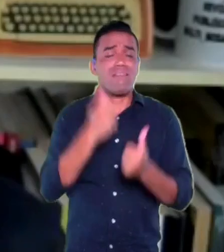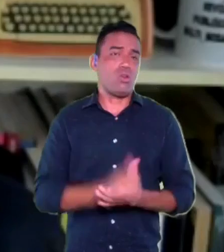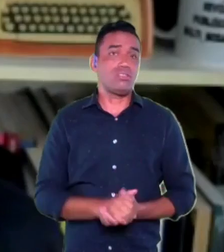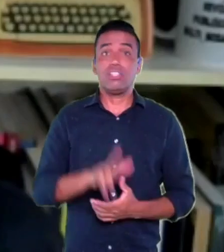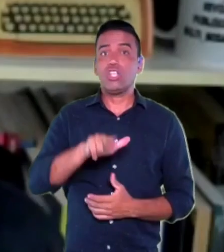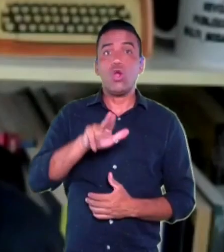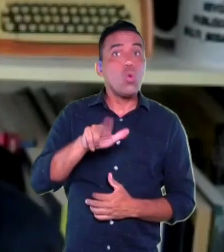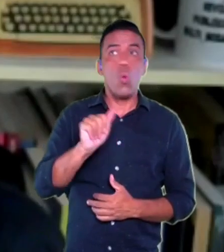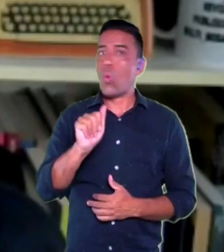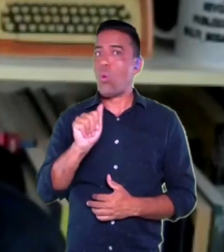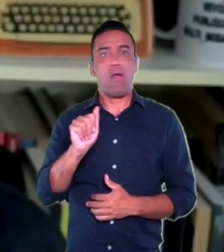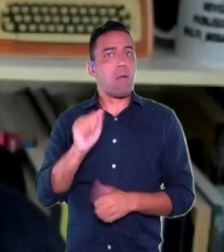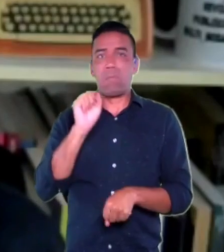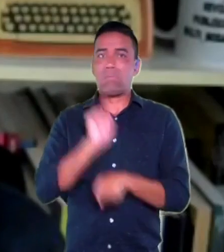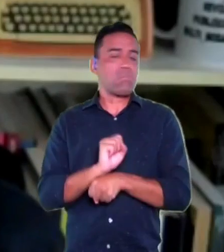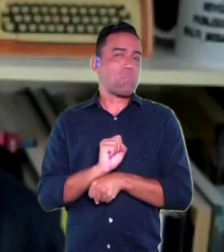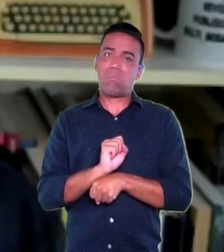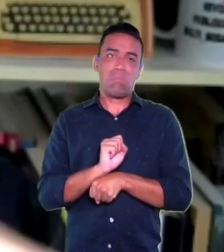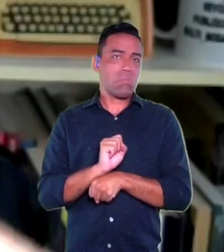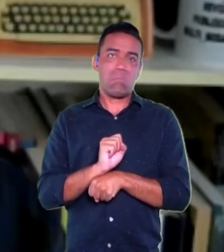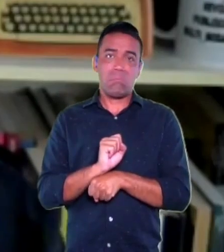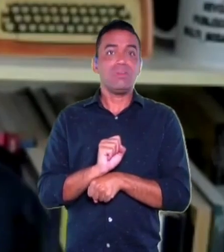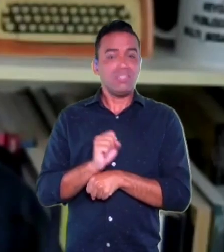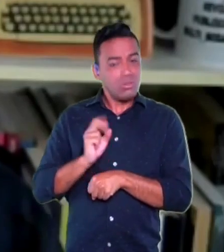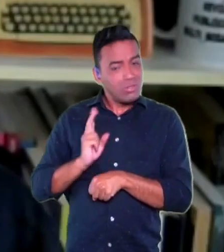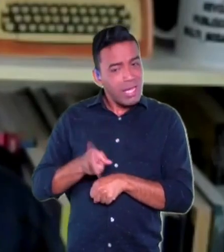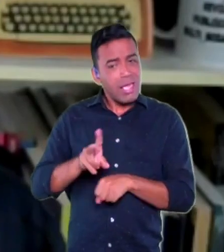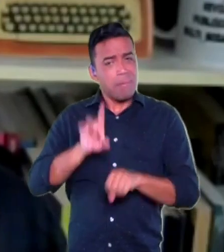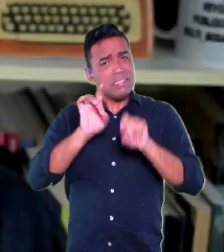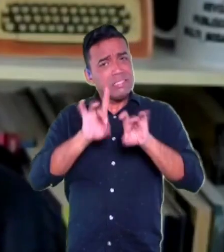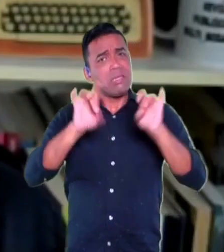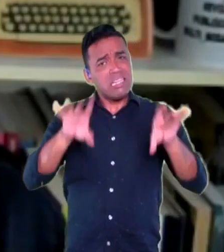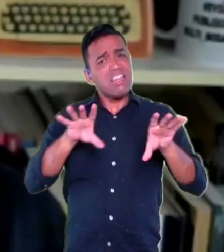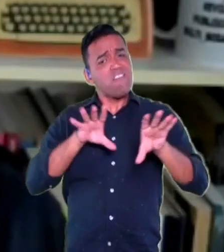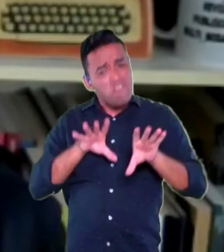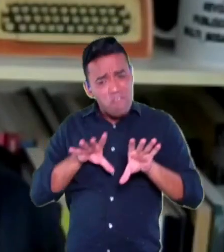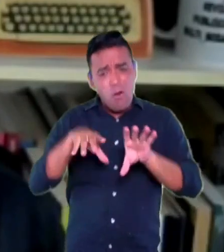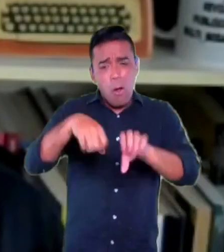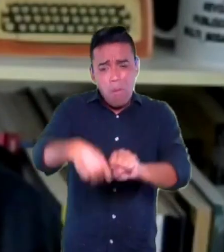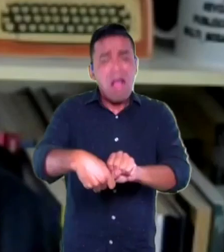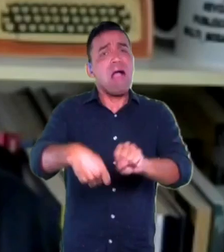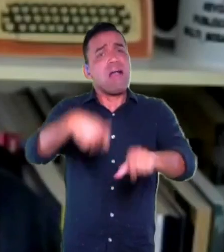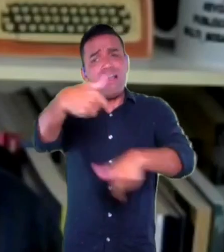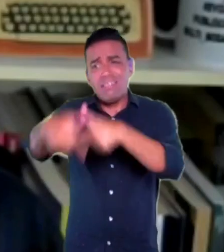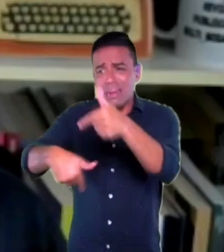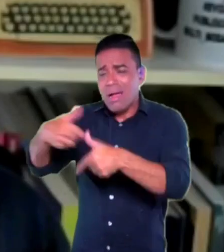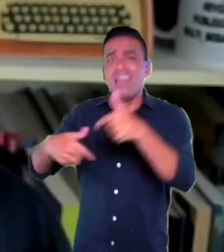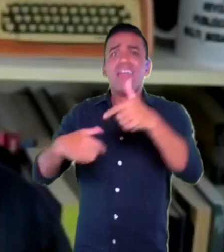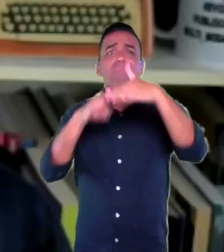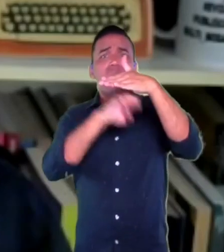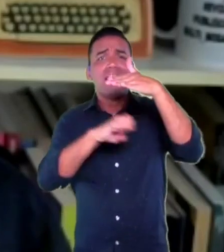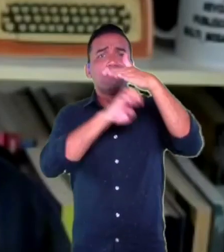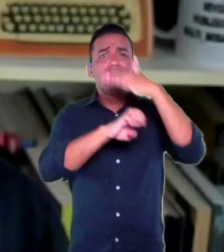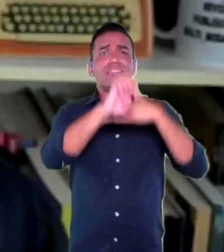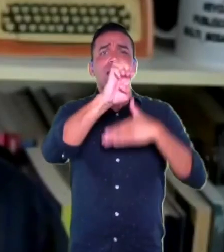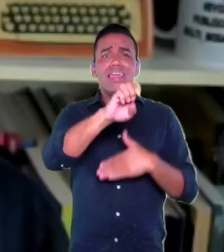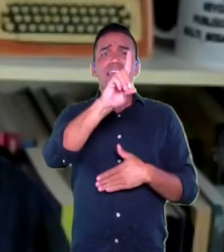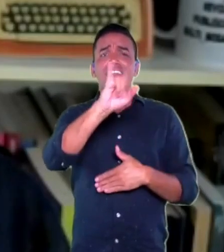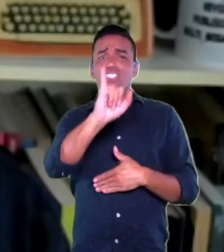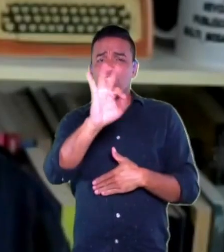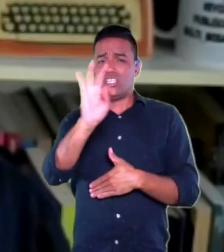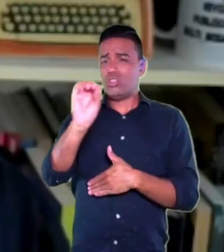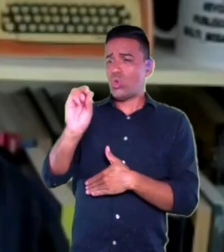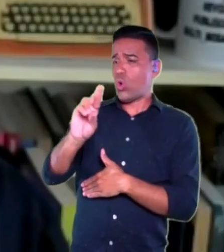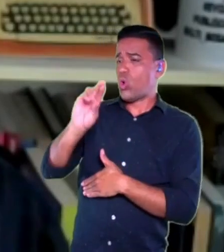tirei o pé disso, assim, né? Eu fui me especializar um pouco nisso, trabalhei em várias editoras, nunca deixei de